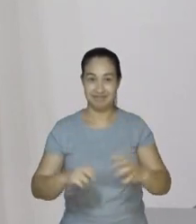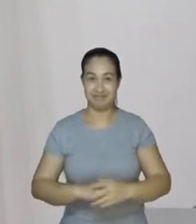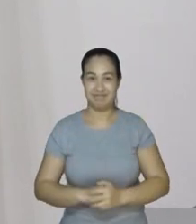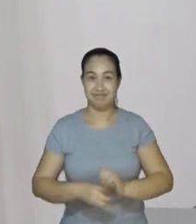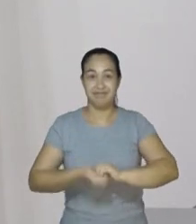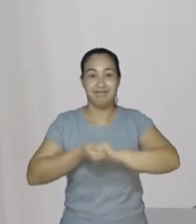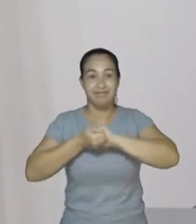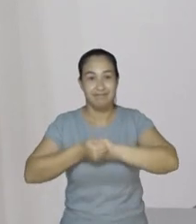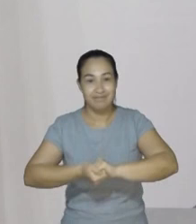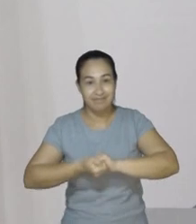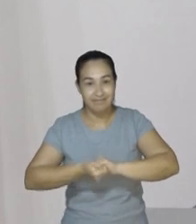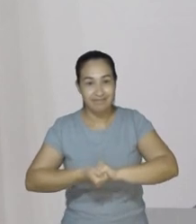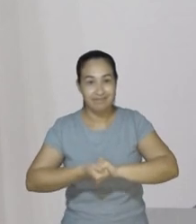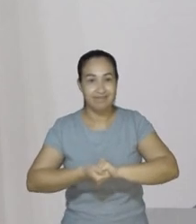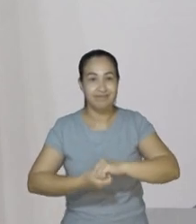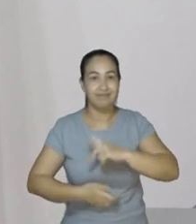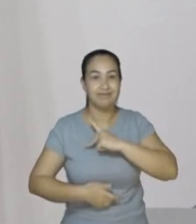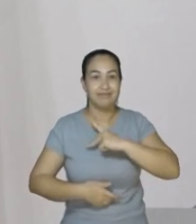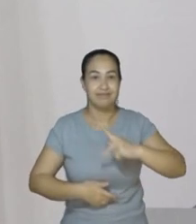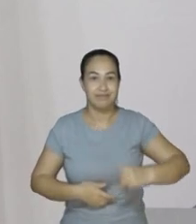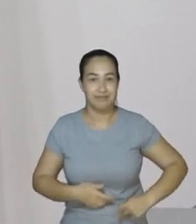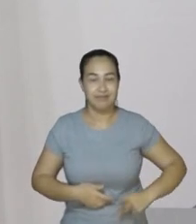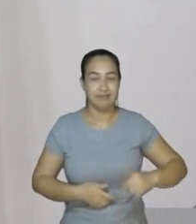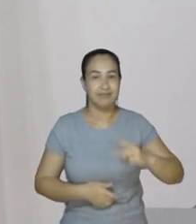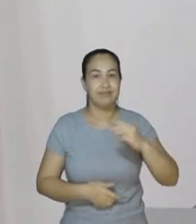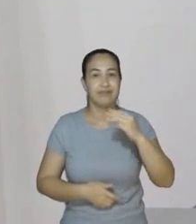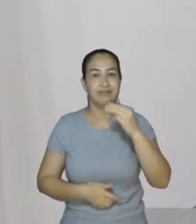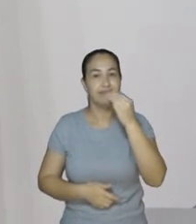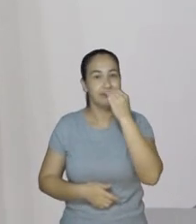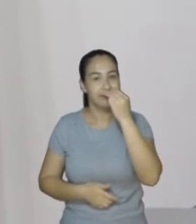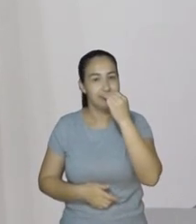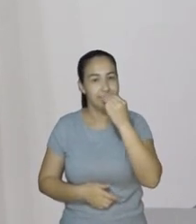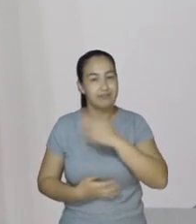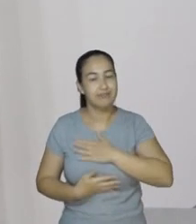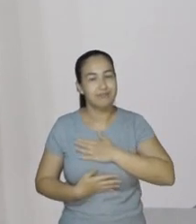cumprimentar nosso presidente Moacir Sopelso. É uma satisfação poder